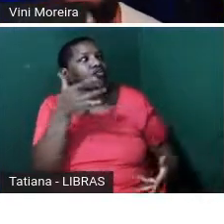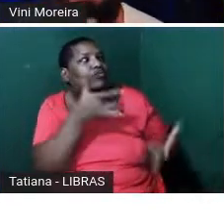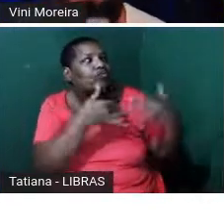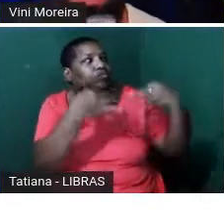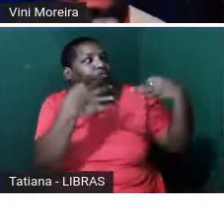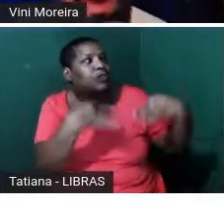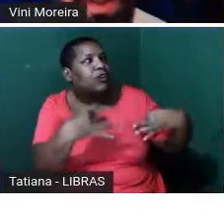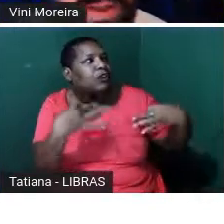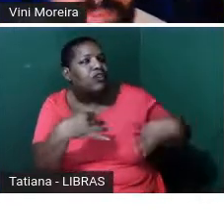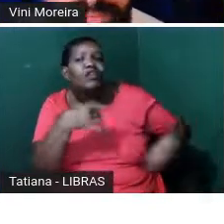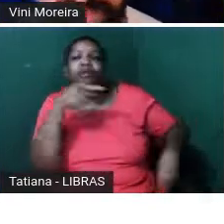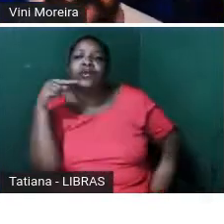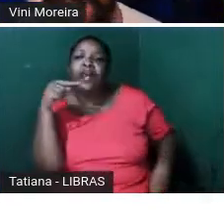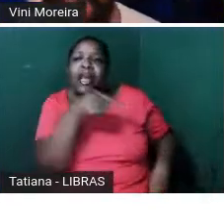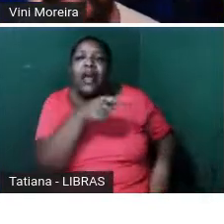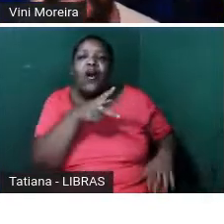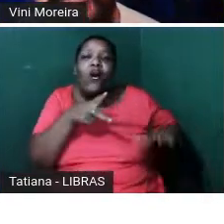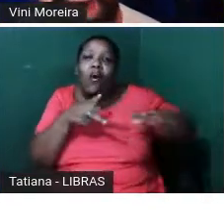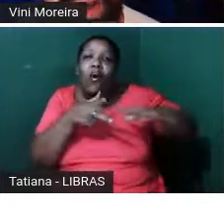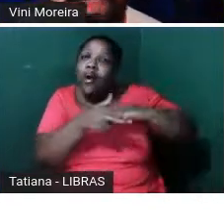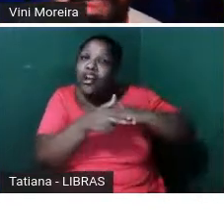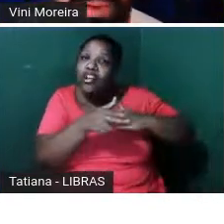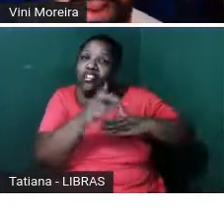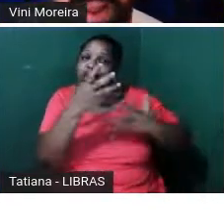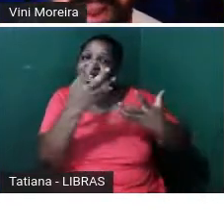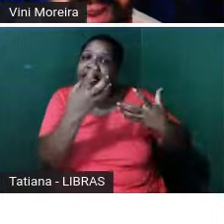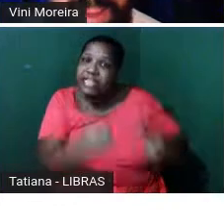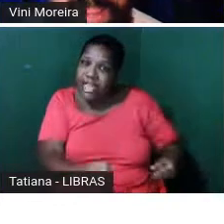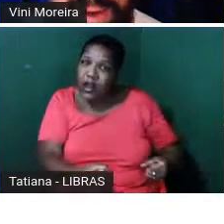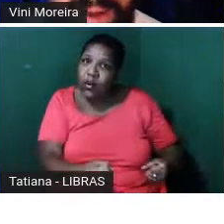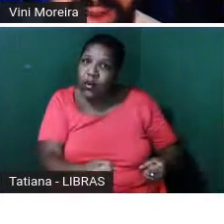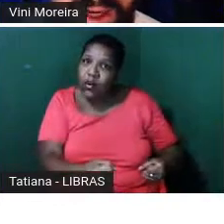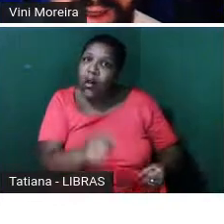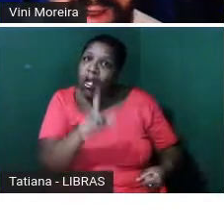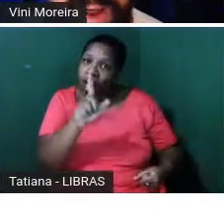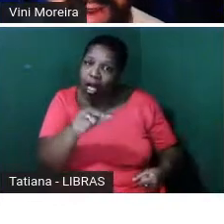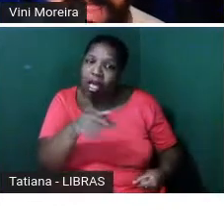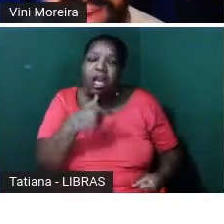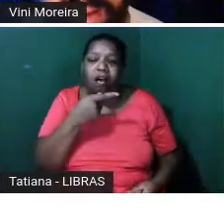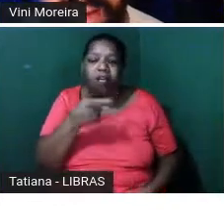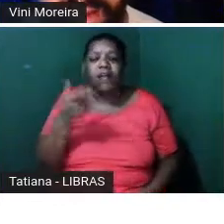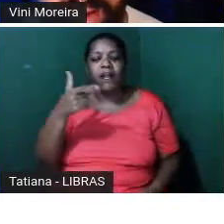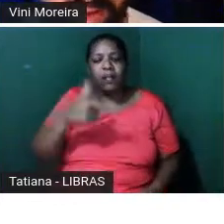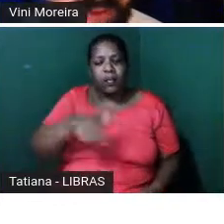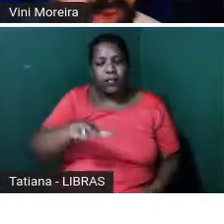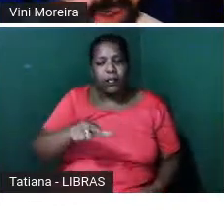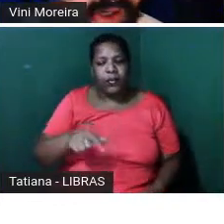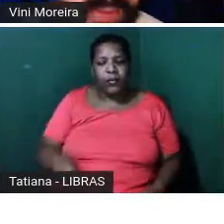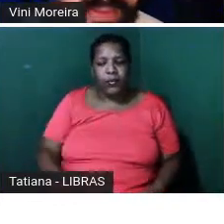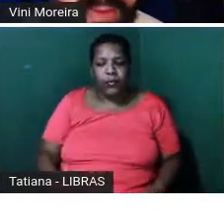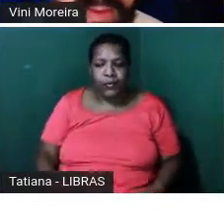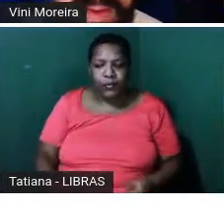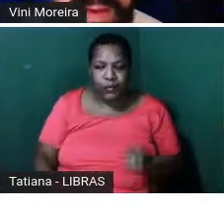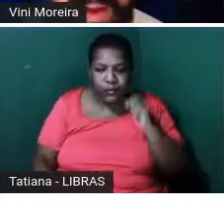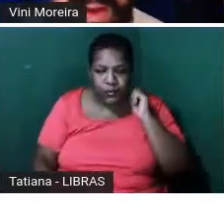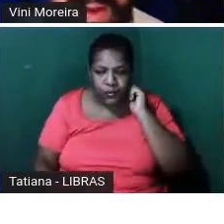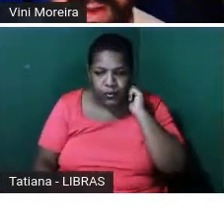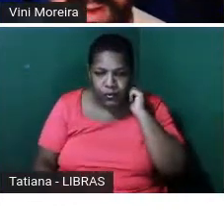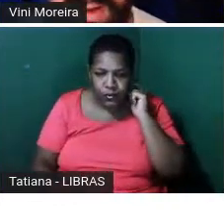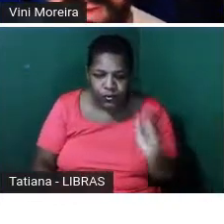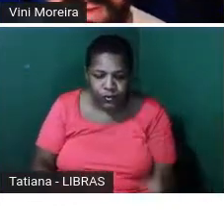perfeito é um corte seco eu vou voltar a compartilhar minha tela Leonardo